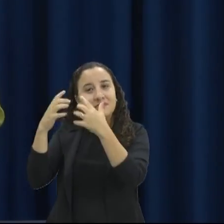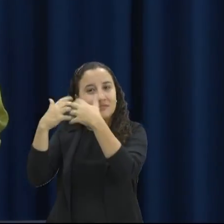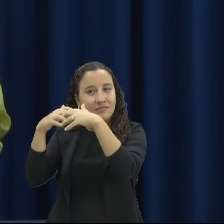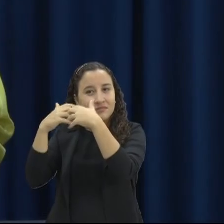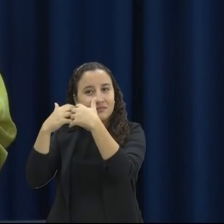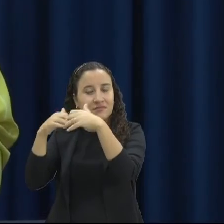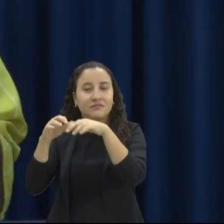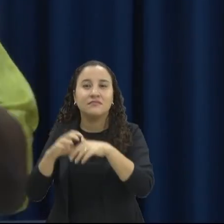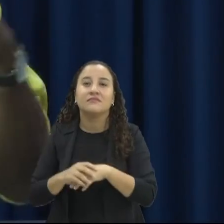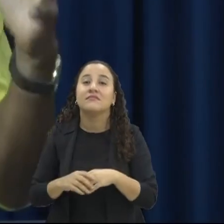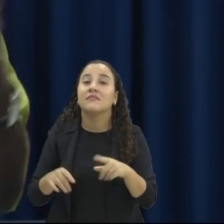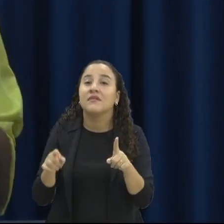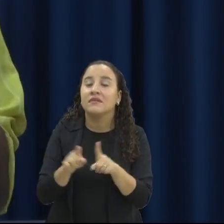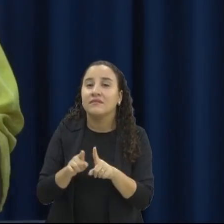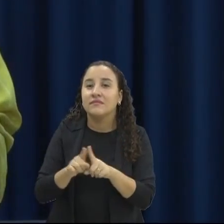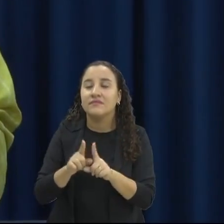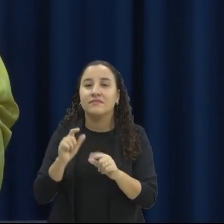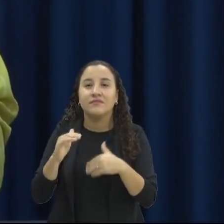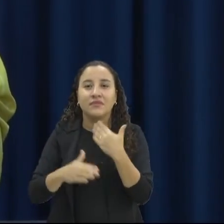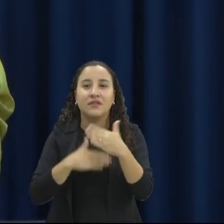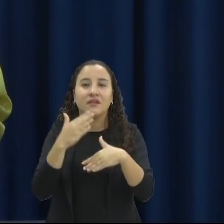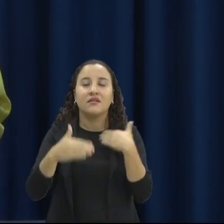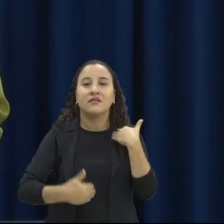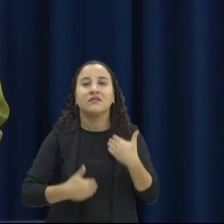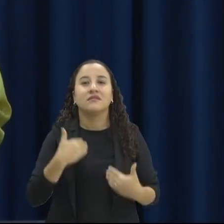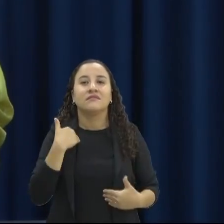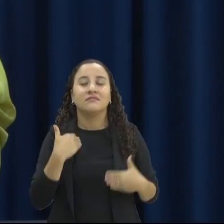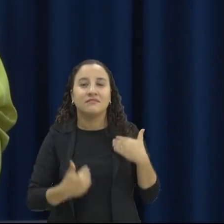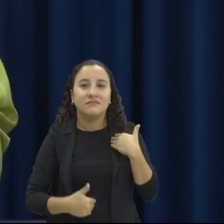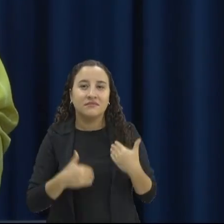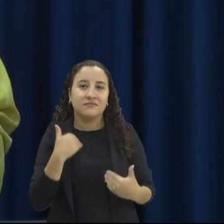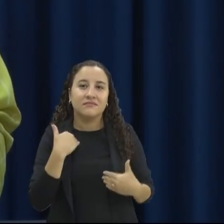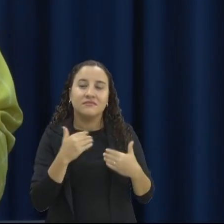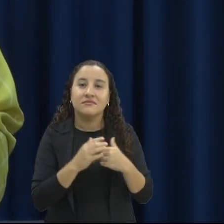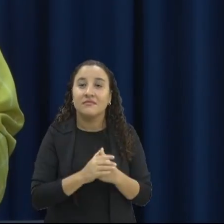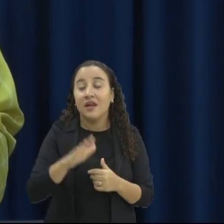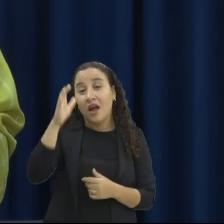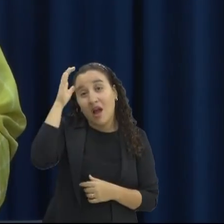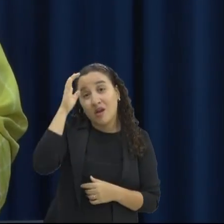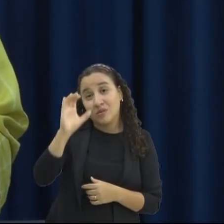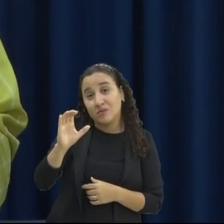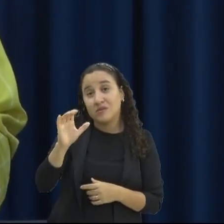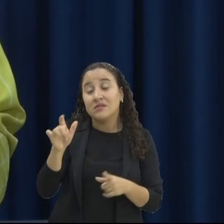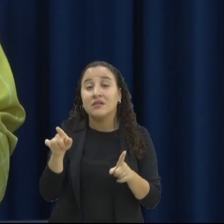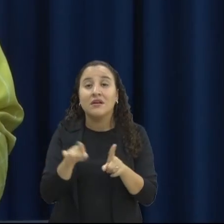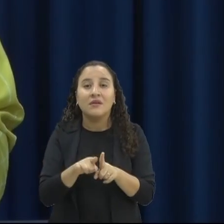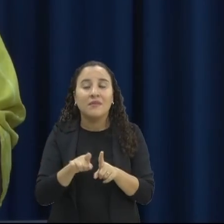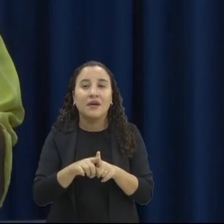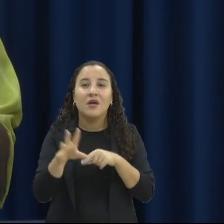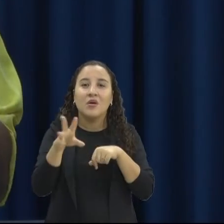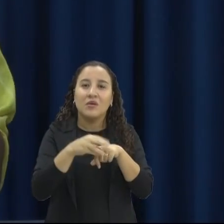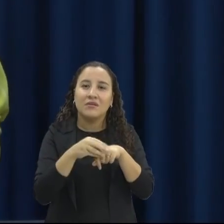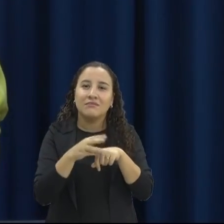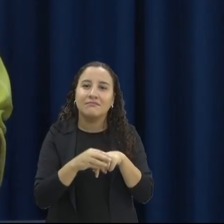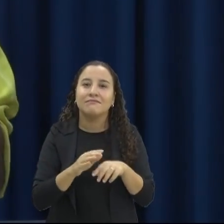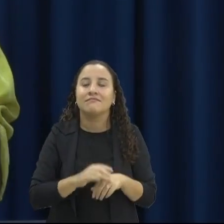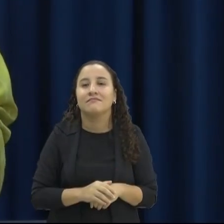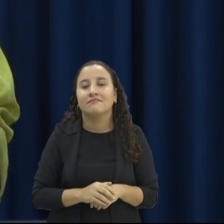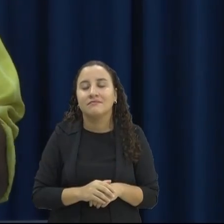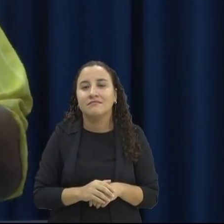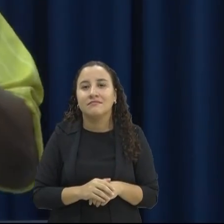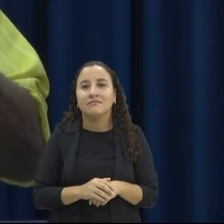cognitiva e o desenvolvimento físico, que faz parte da cultura e do conhecimento. Nós